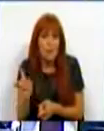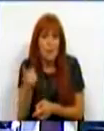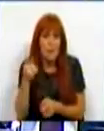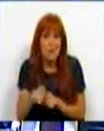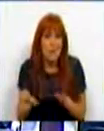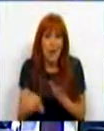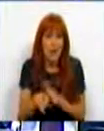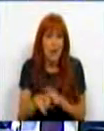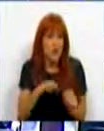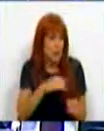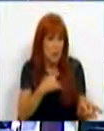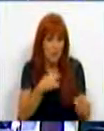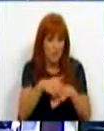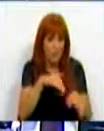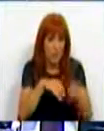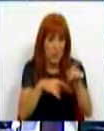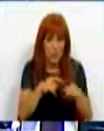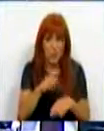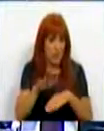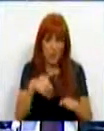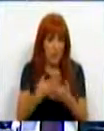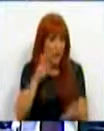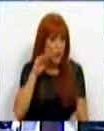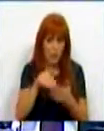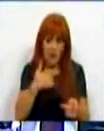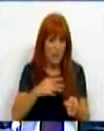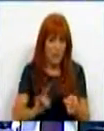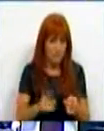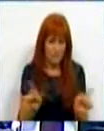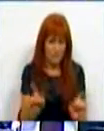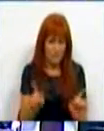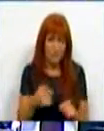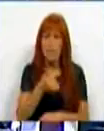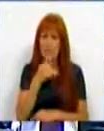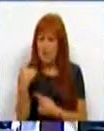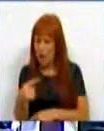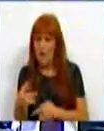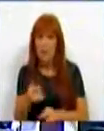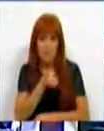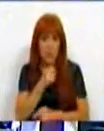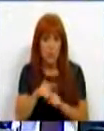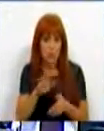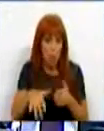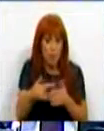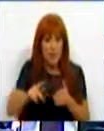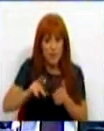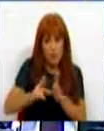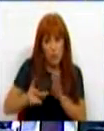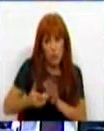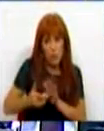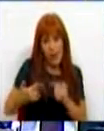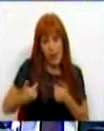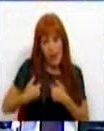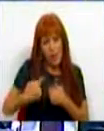sequer a legislação que os senhores fizeram vai produzir os efeitos que pretendiam. Há medidas do plano tecnológico e